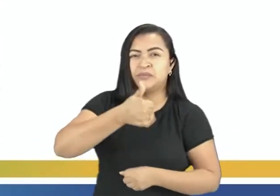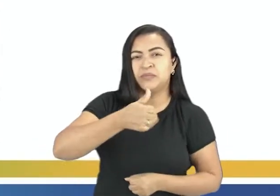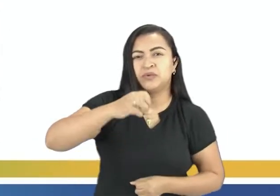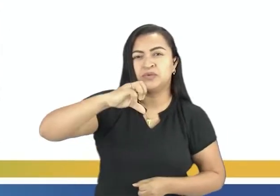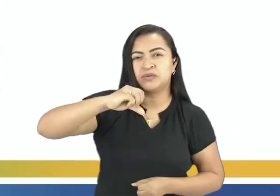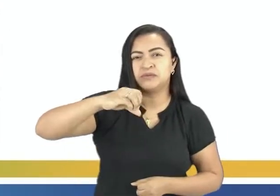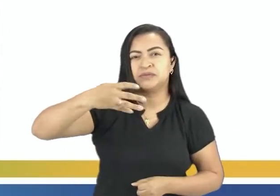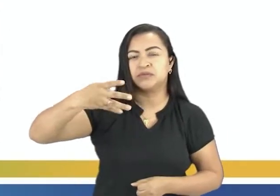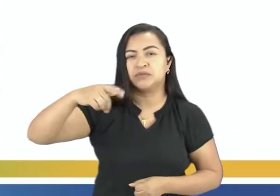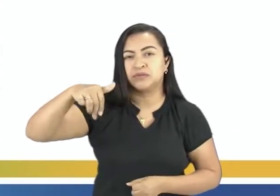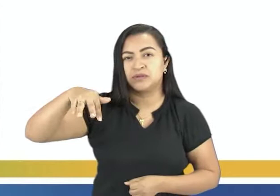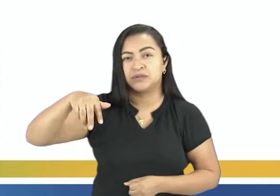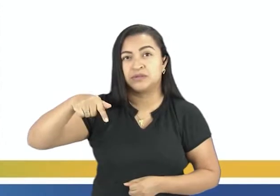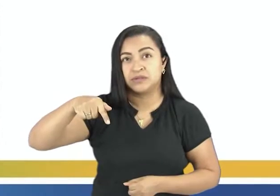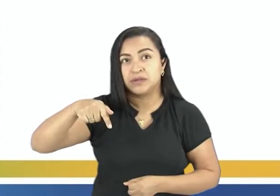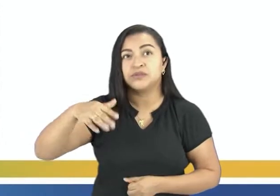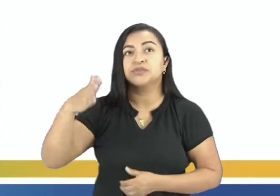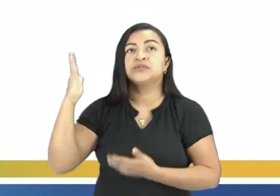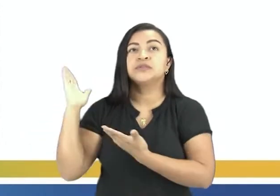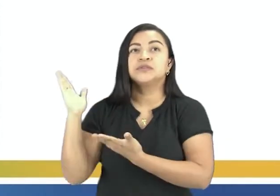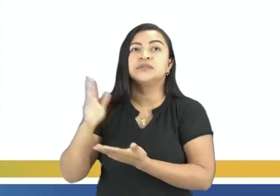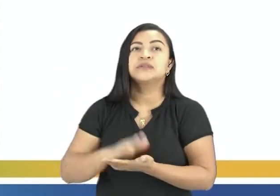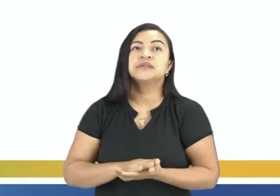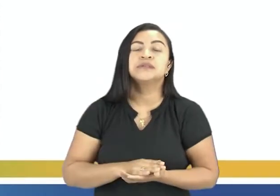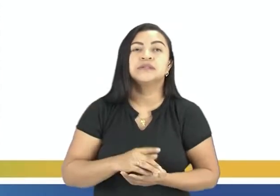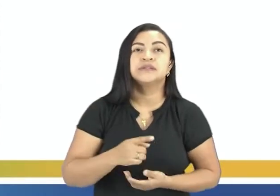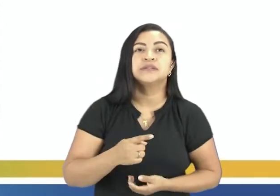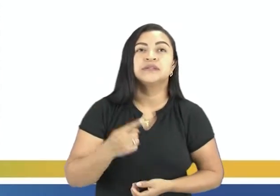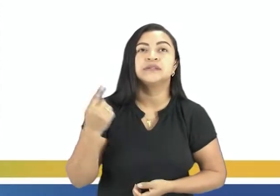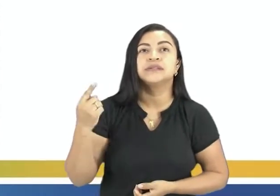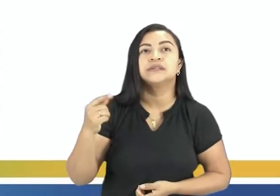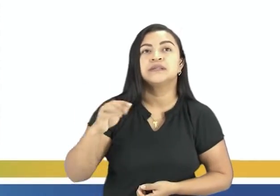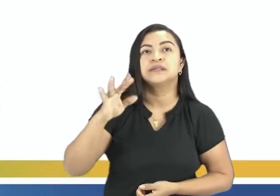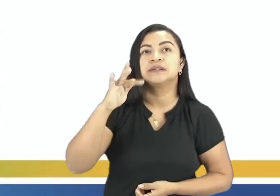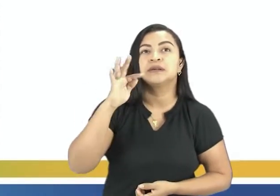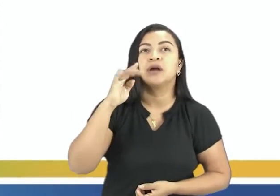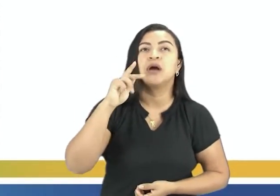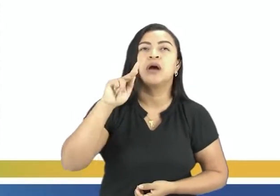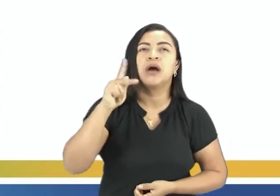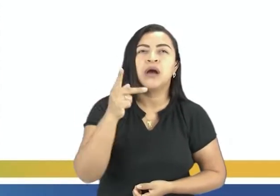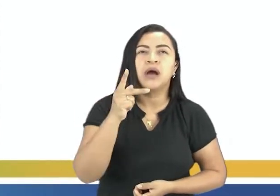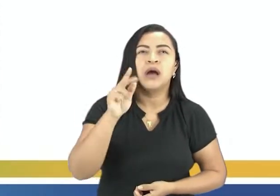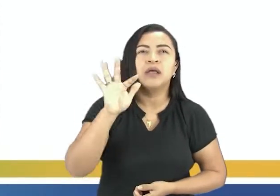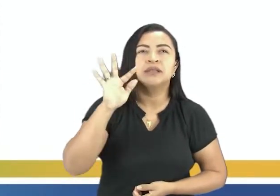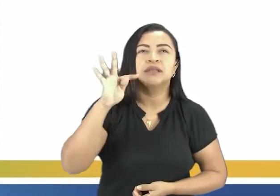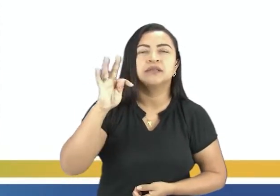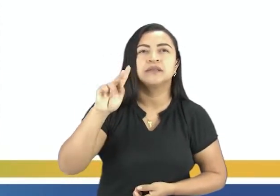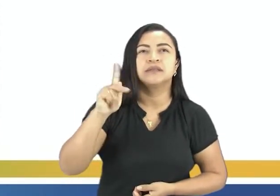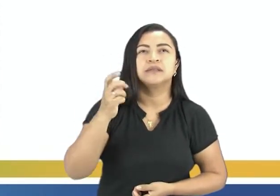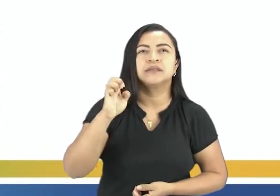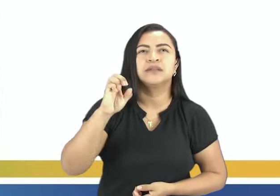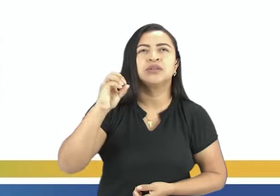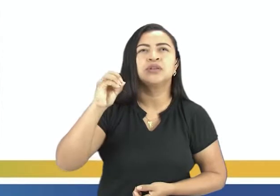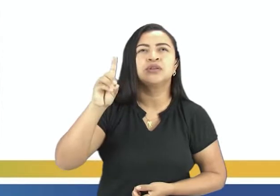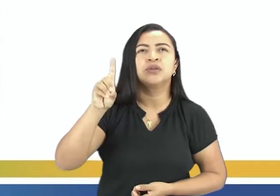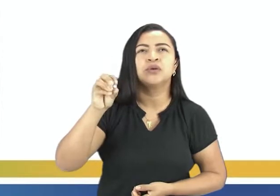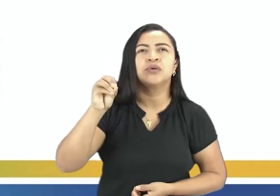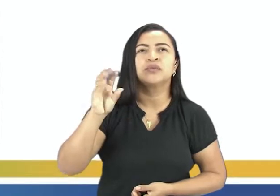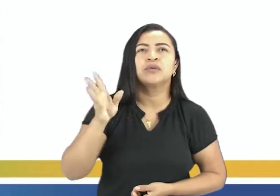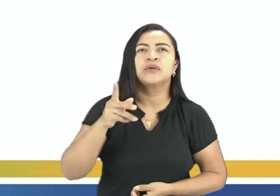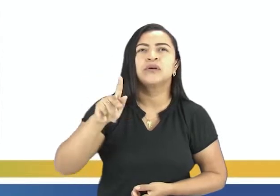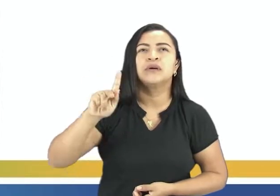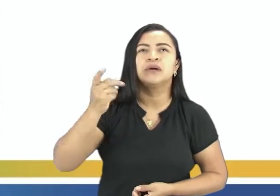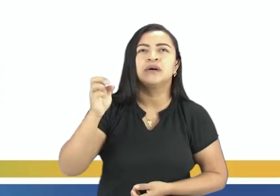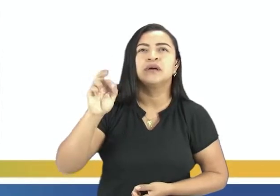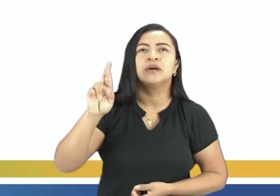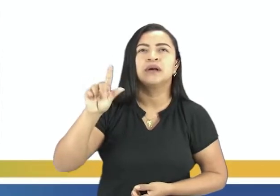alguns acordos. Esse camarada aí é o Theodor Herzl, né? Mais ou menos esse é o nome dele, e ele tenta restaurar a partir desse